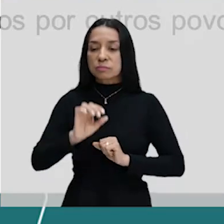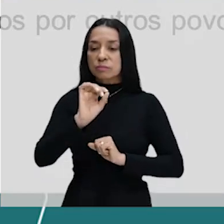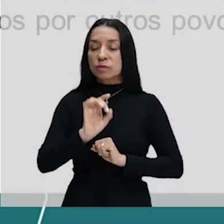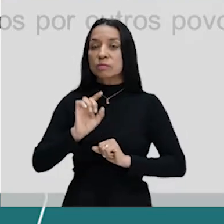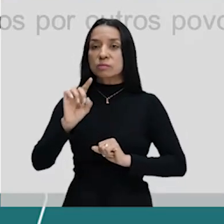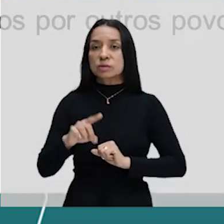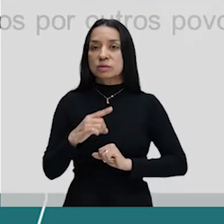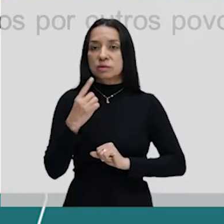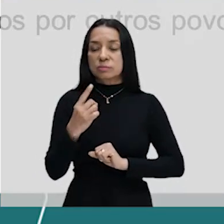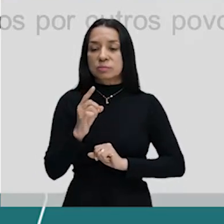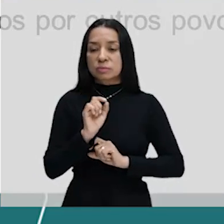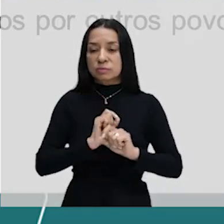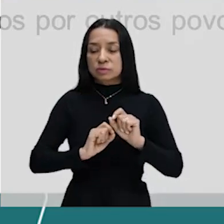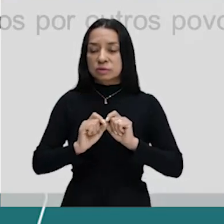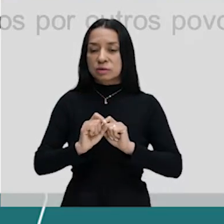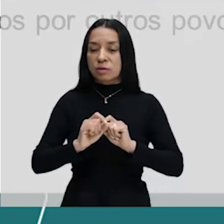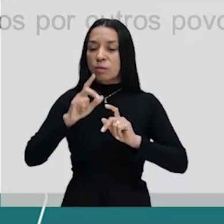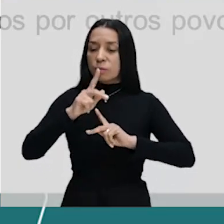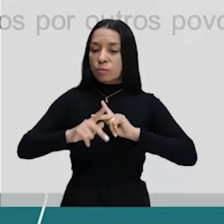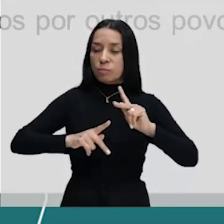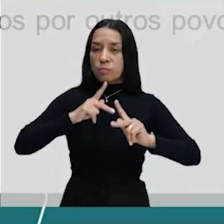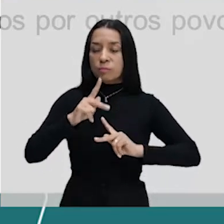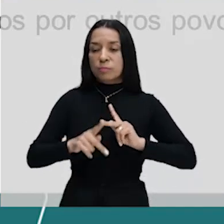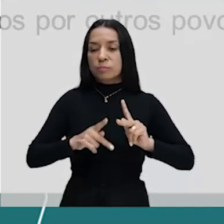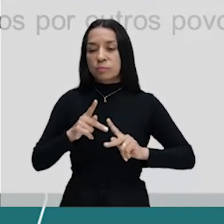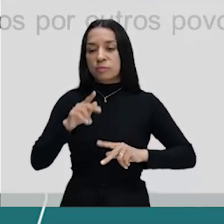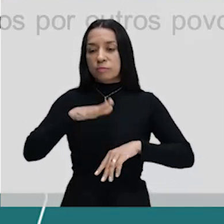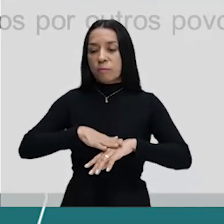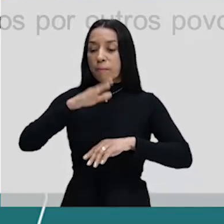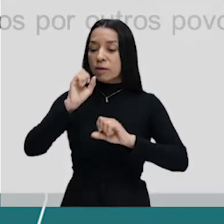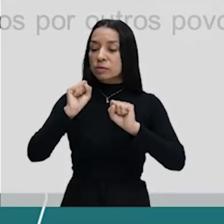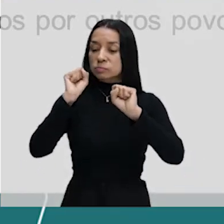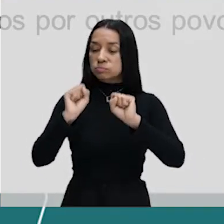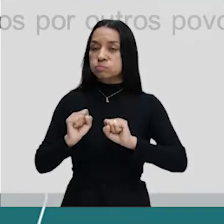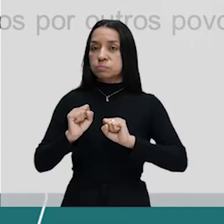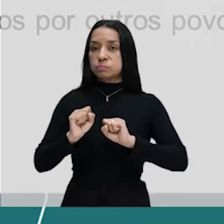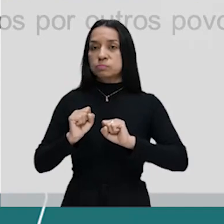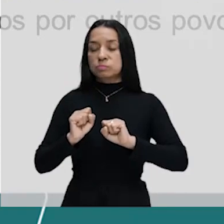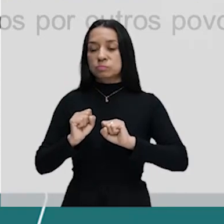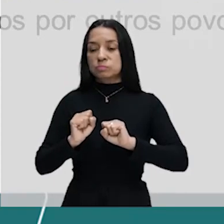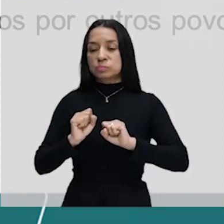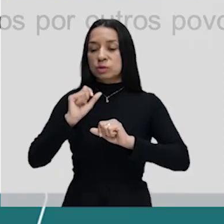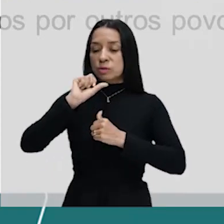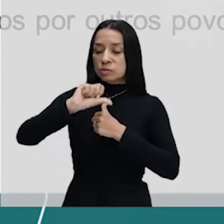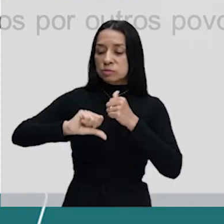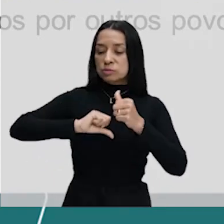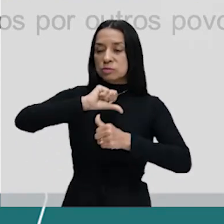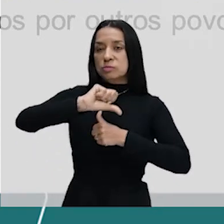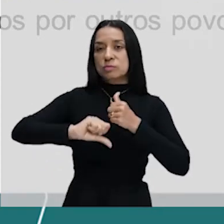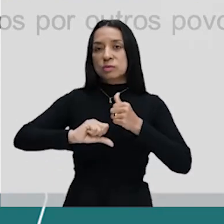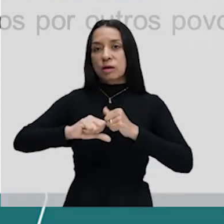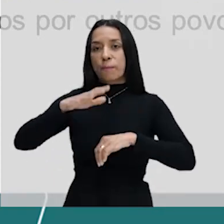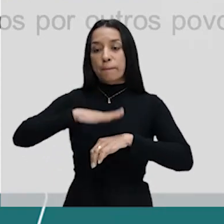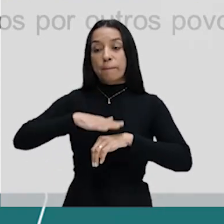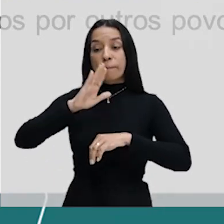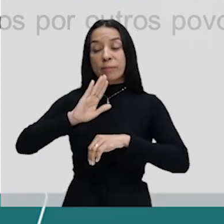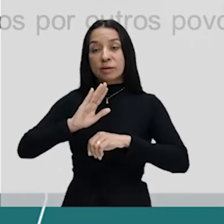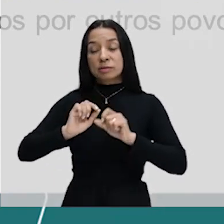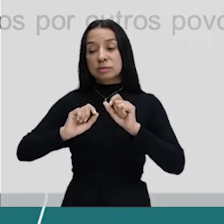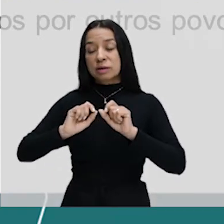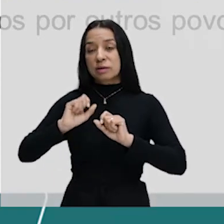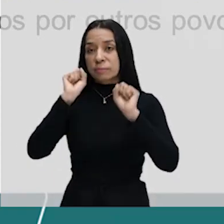somente depois que o povo mais poderoso, né, que eles se tornaram o povo mais poderoso de